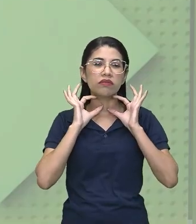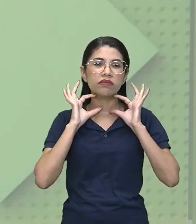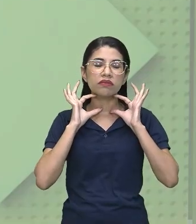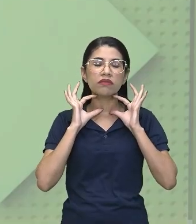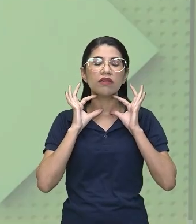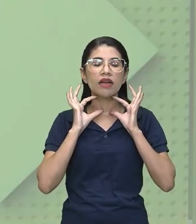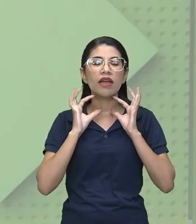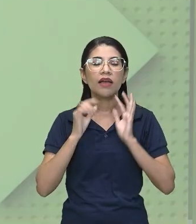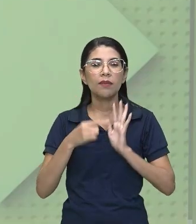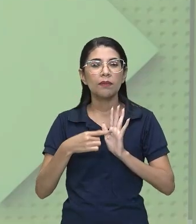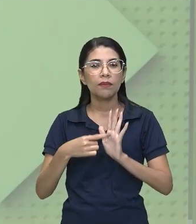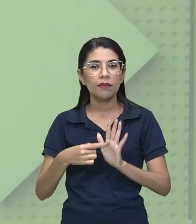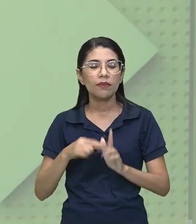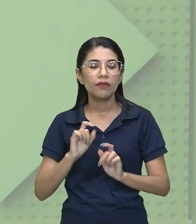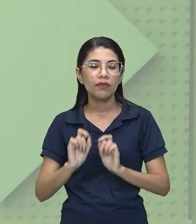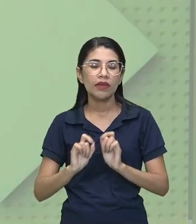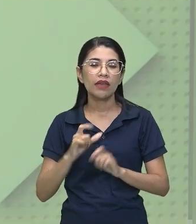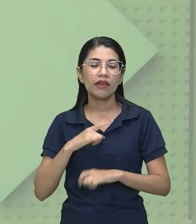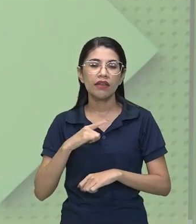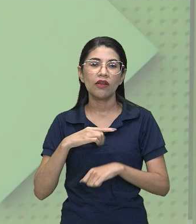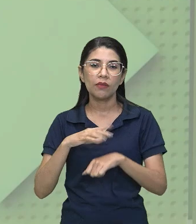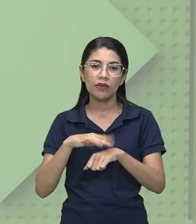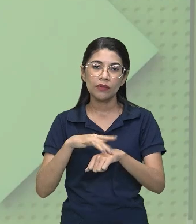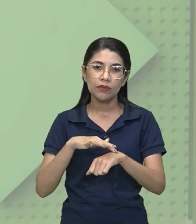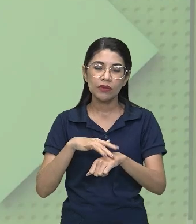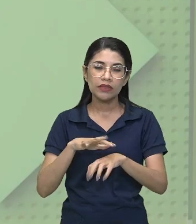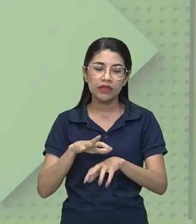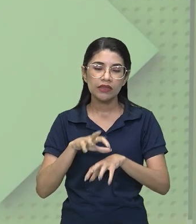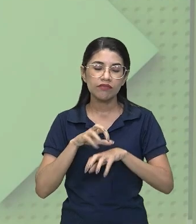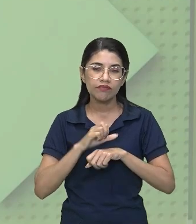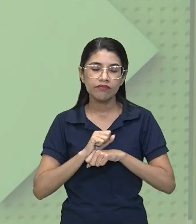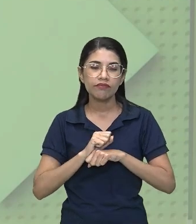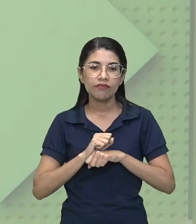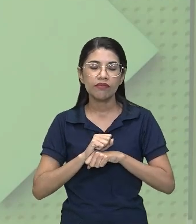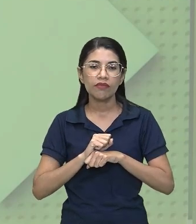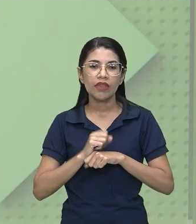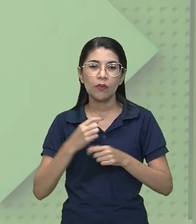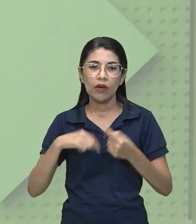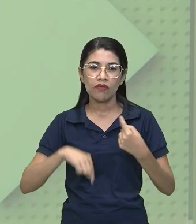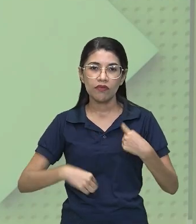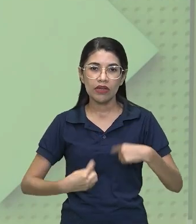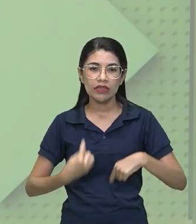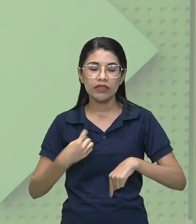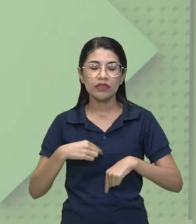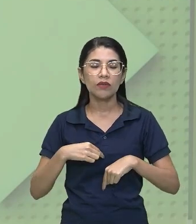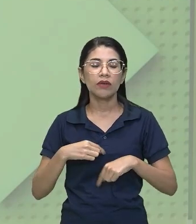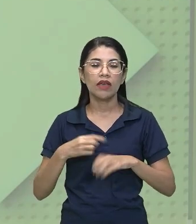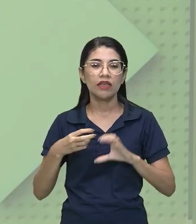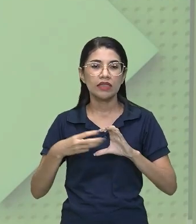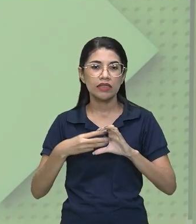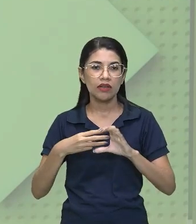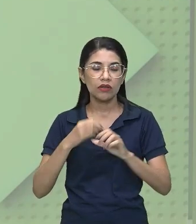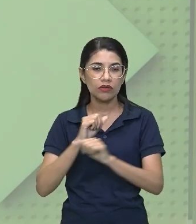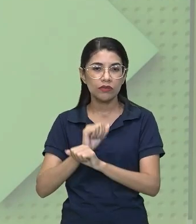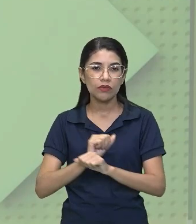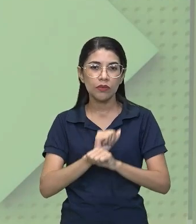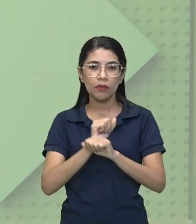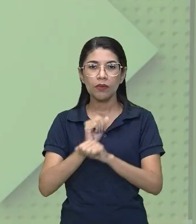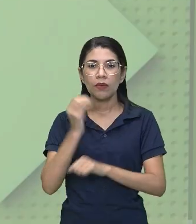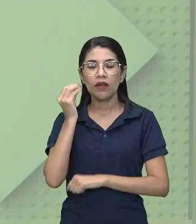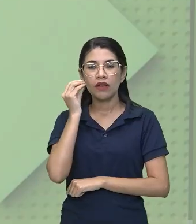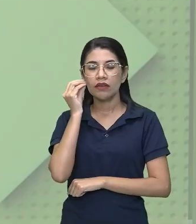eles indicam que tem uma infecção ocorrendo ali e que as células de defesa, elas estão